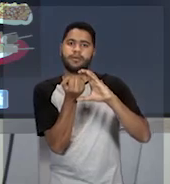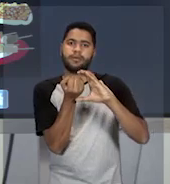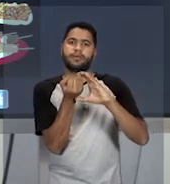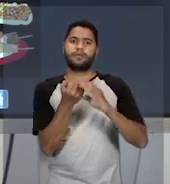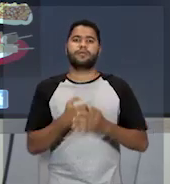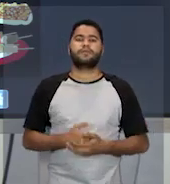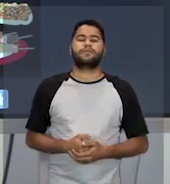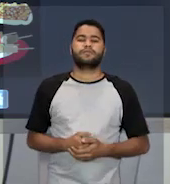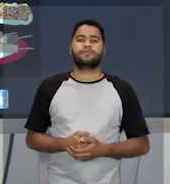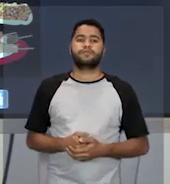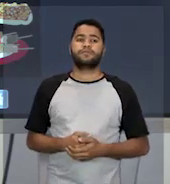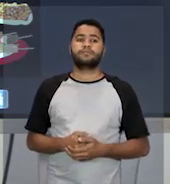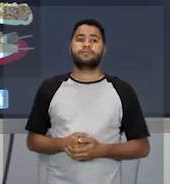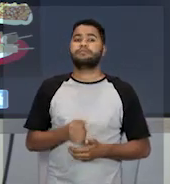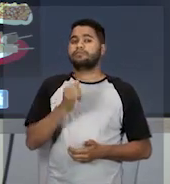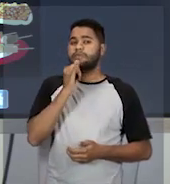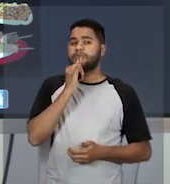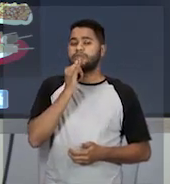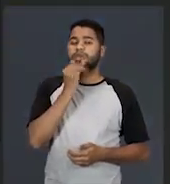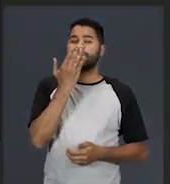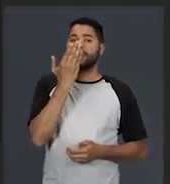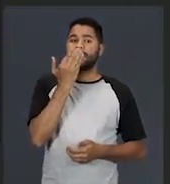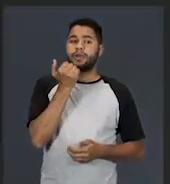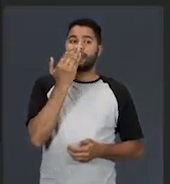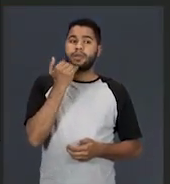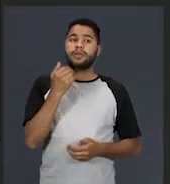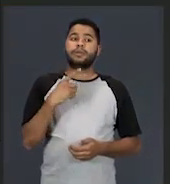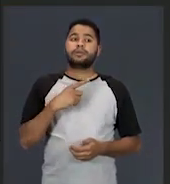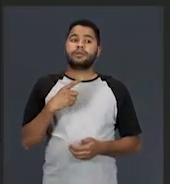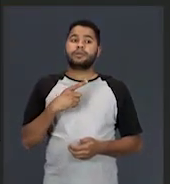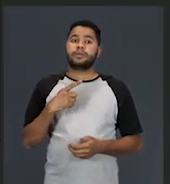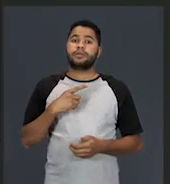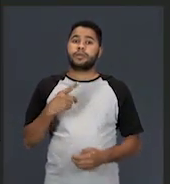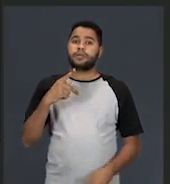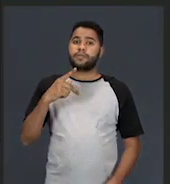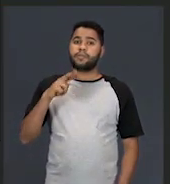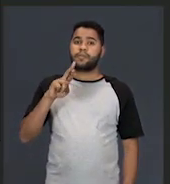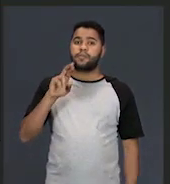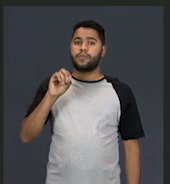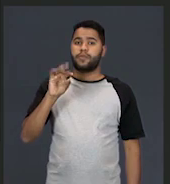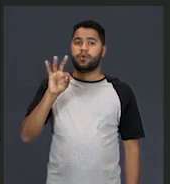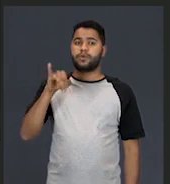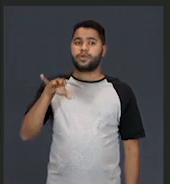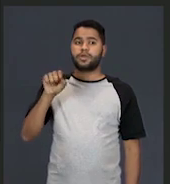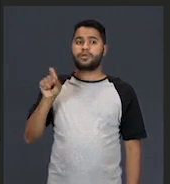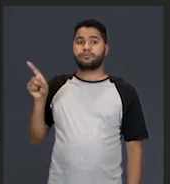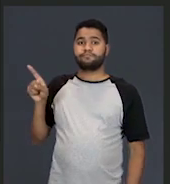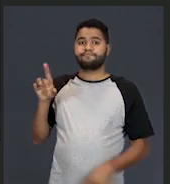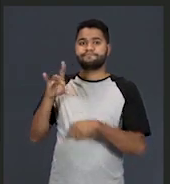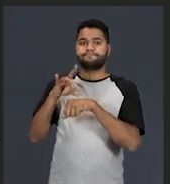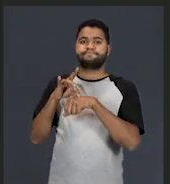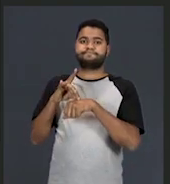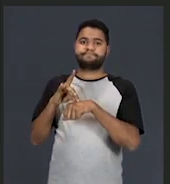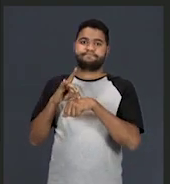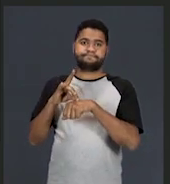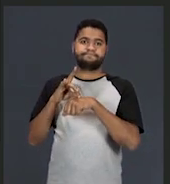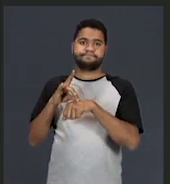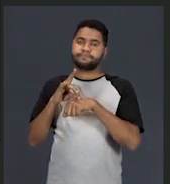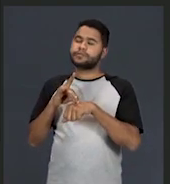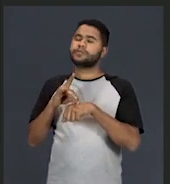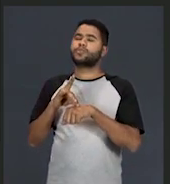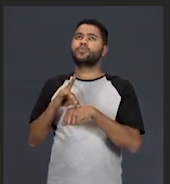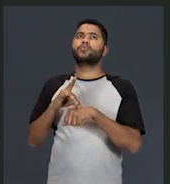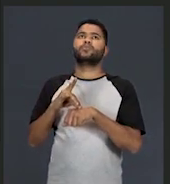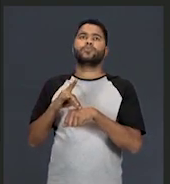produto da digestão. Exemplo de alimentos ricos em proteínas. Carne. Carne tem